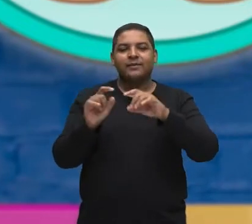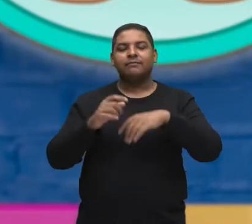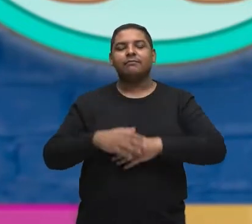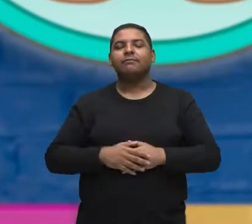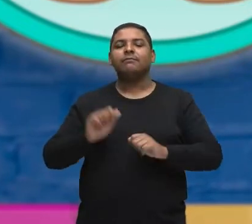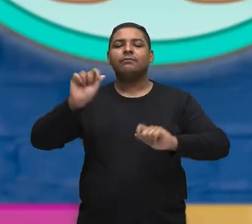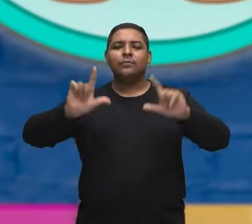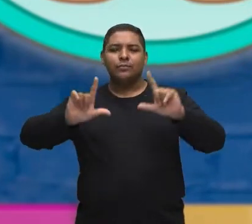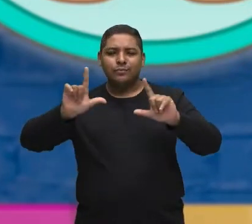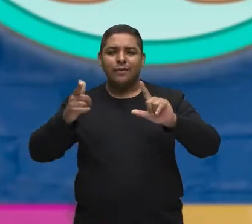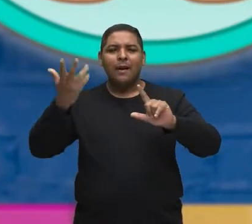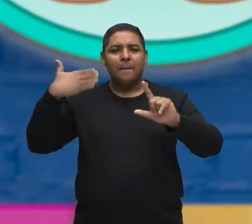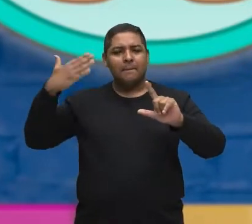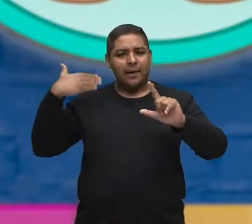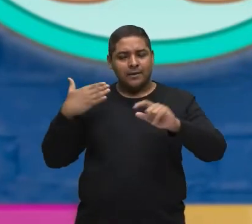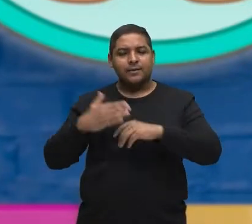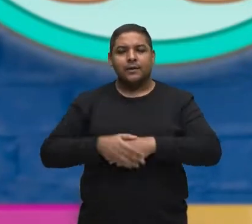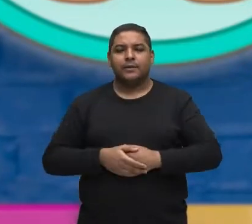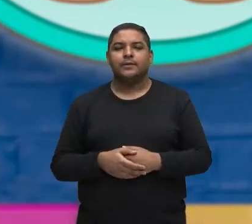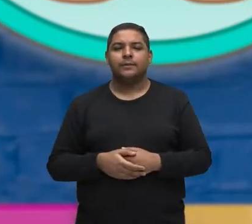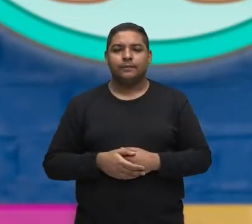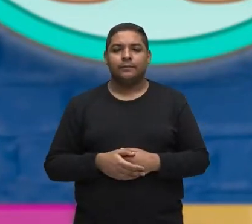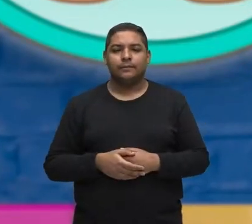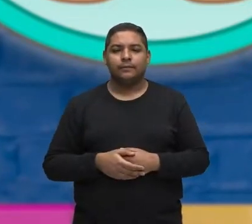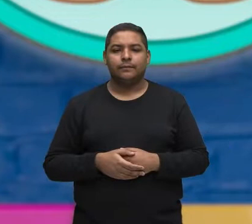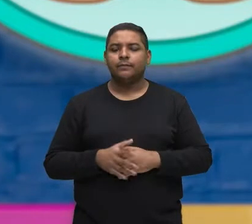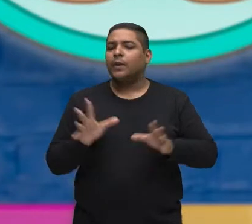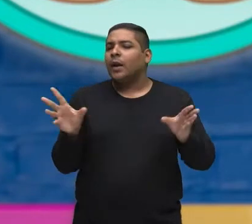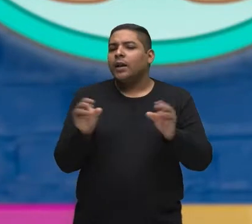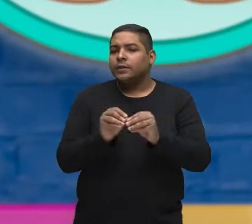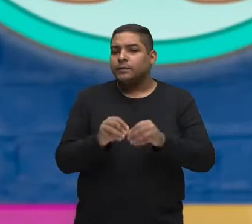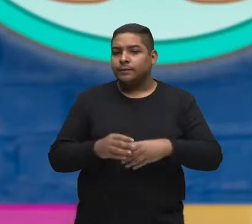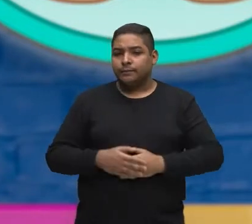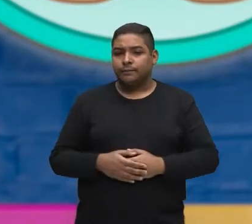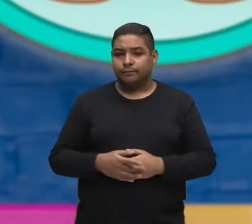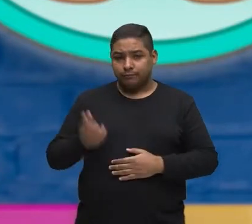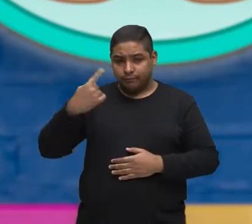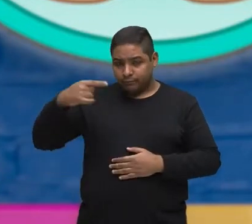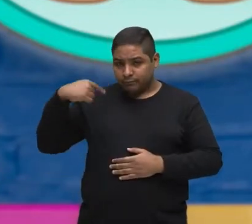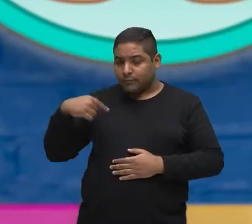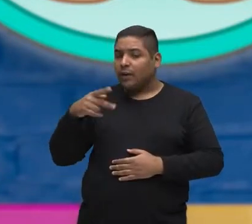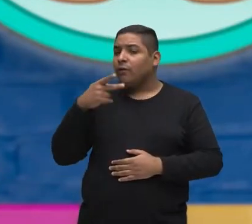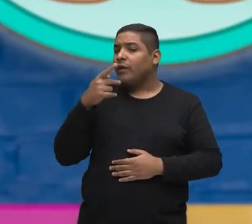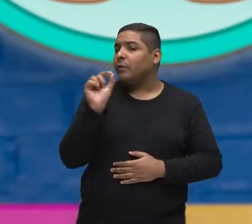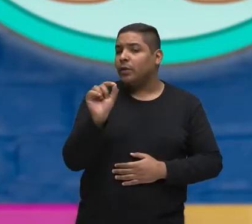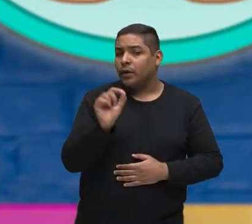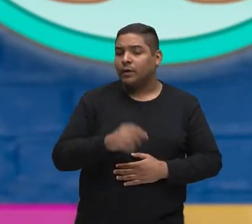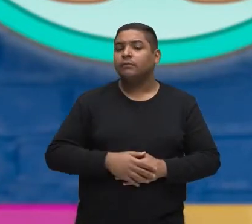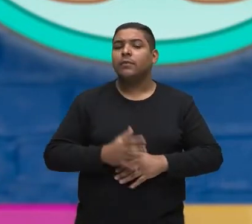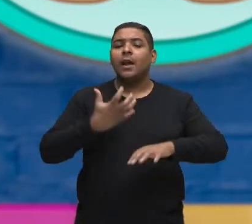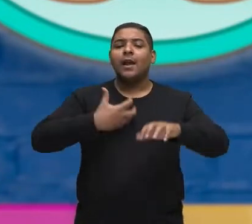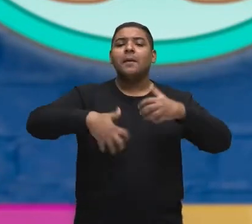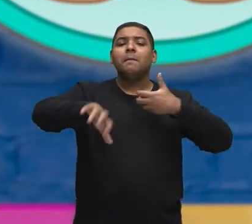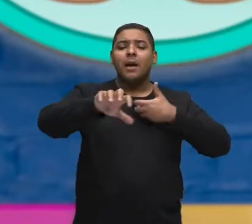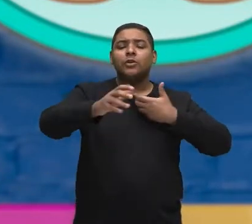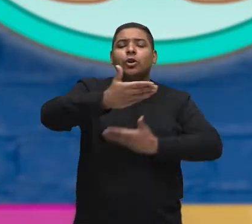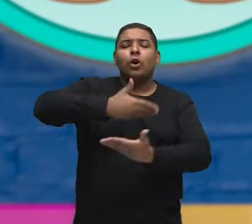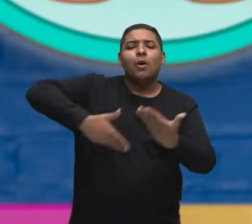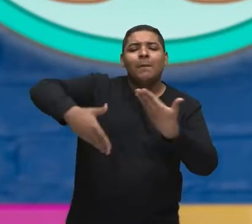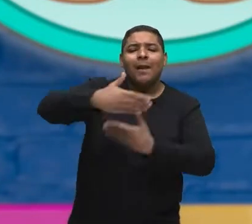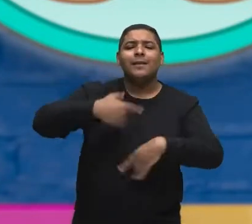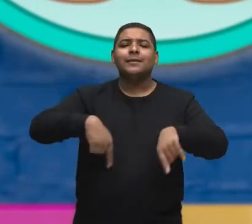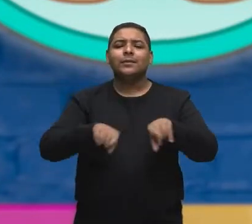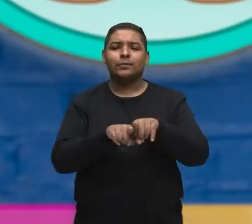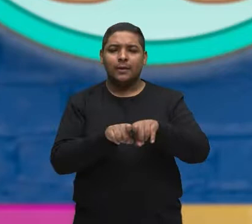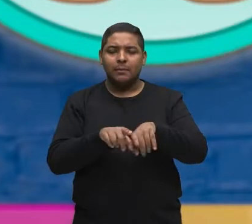você entender um pouquinho sobre o que a gente está conversando. Então, no programa anterior, nós falamos sobre empatia e cooperação. Nós